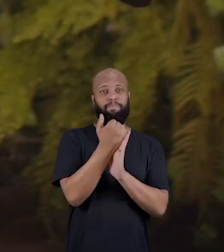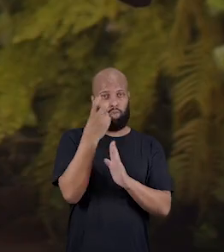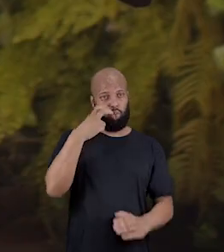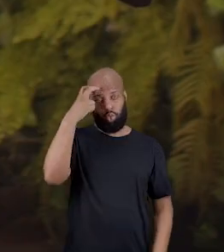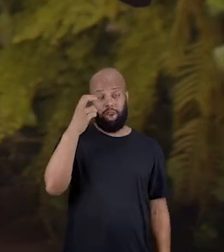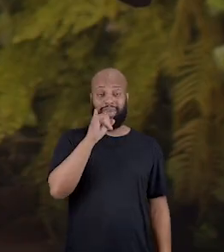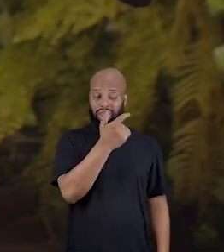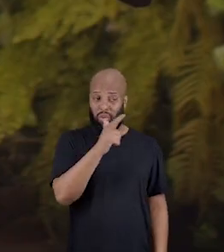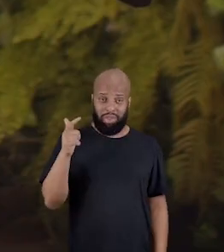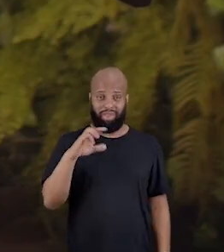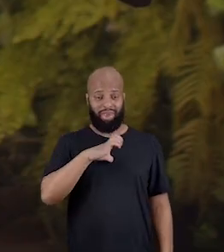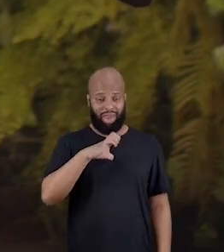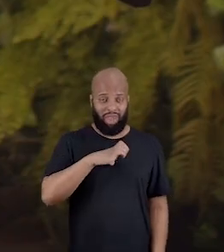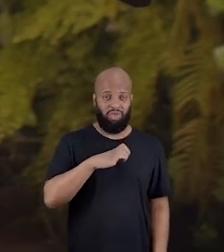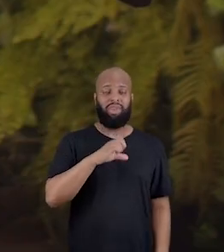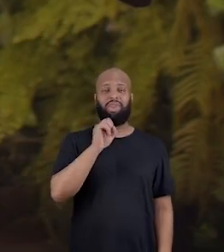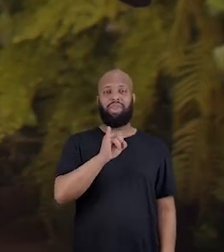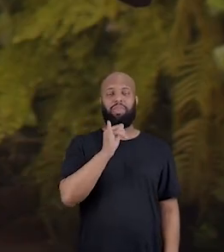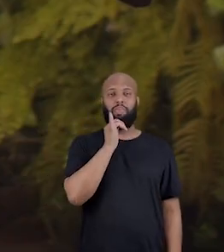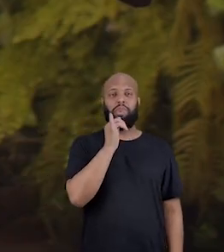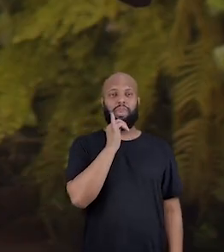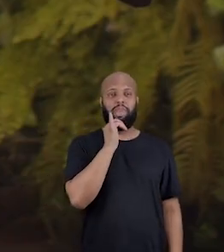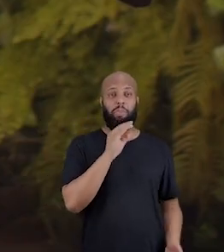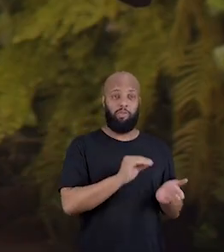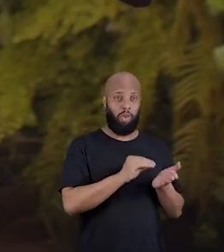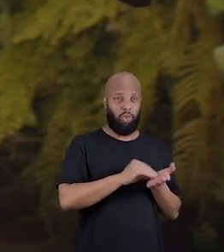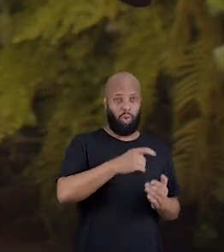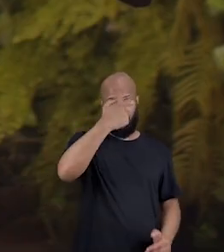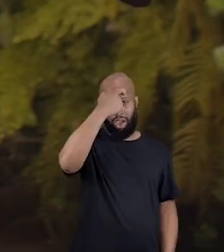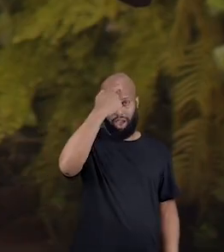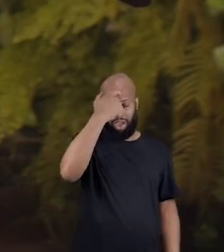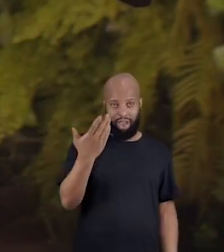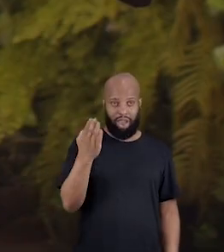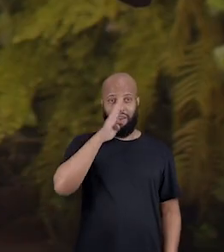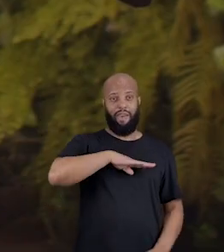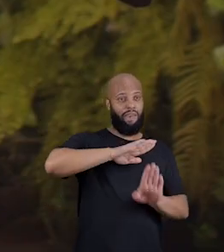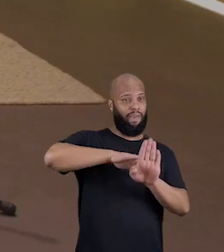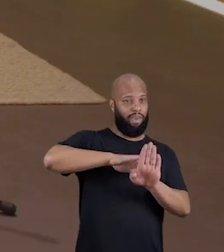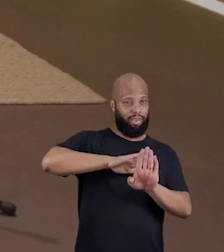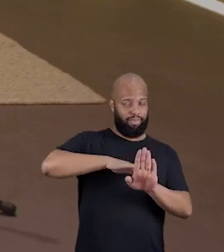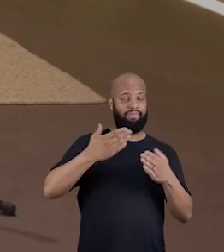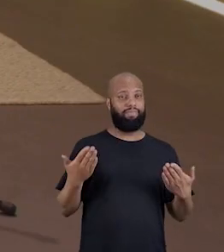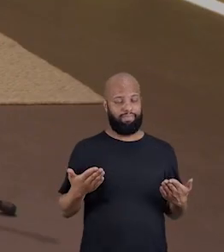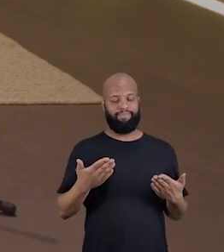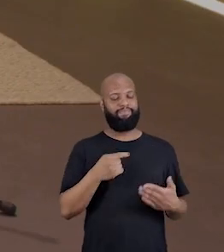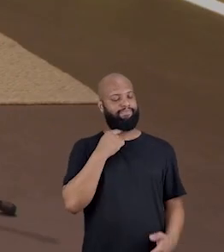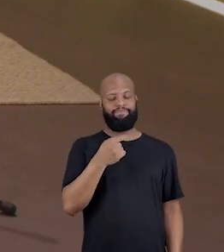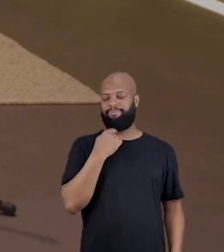cultura. Então, se envolveu falta de ética, se envolveu falta de caráter, má intenção, é um